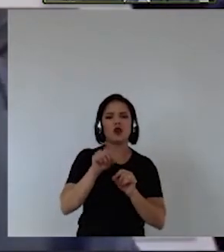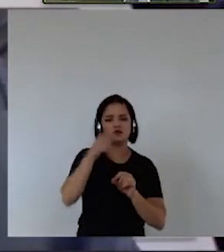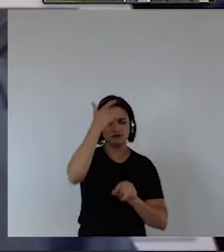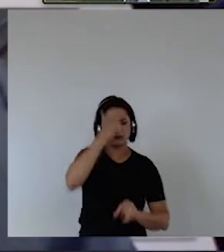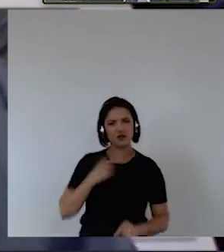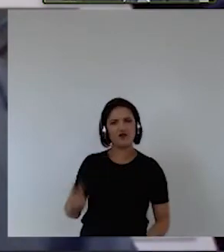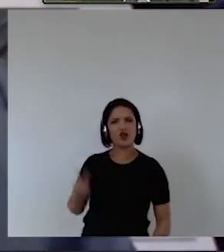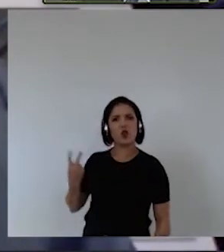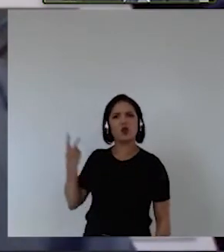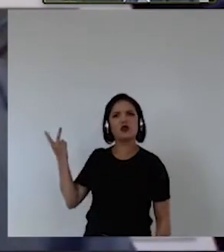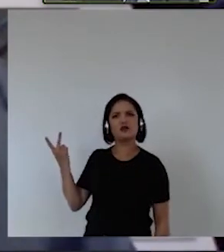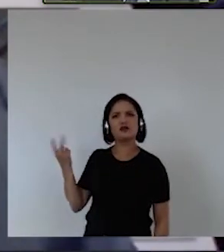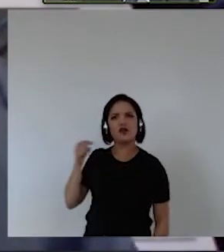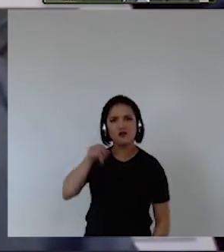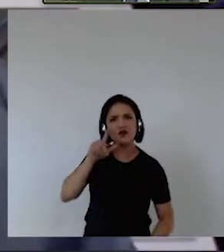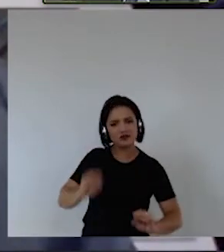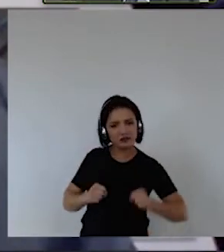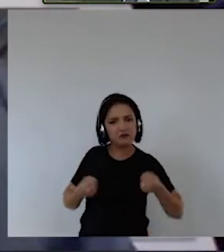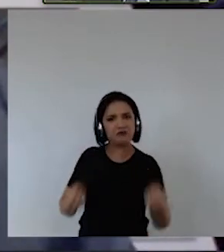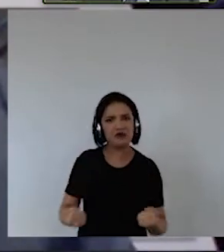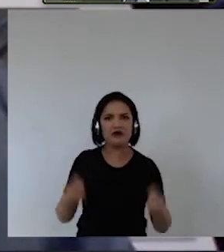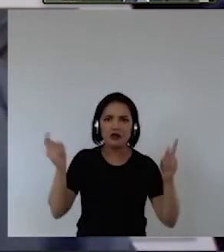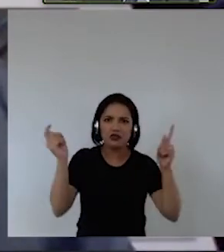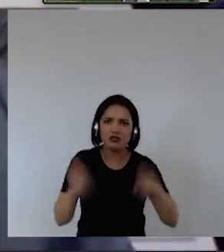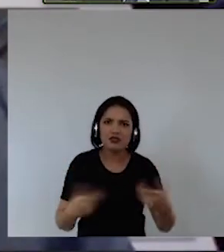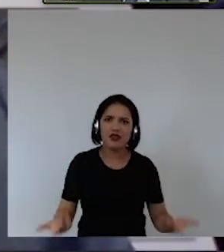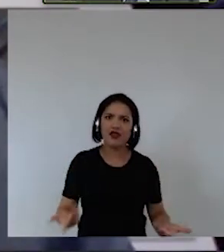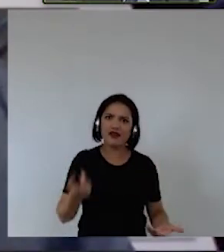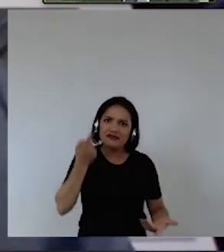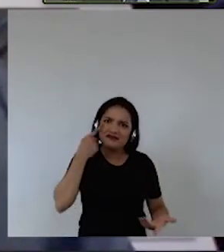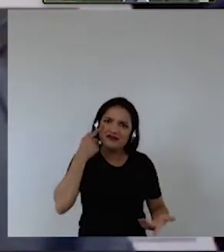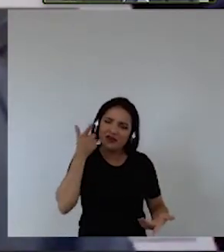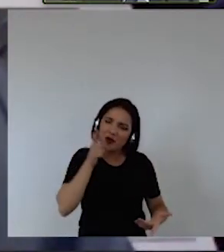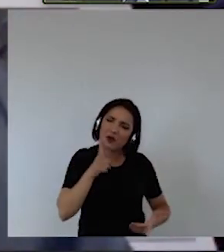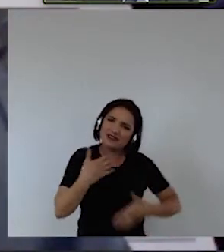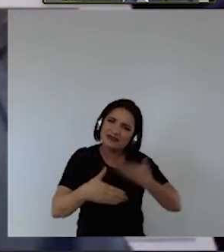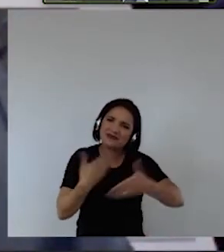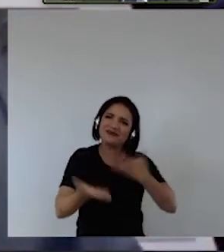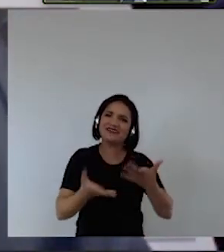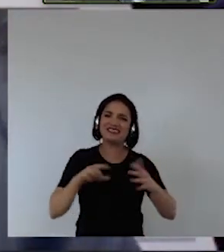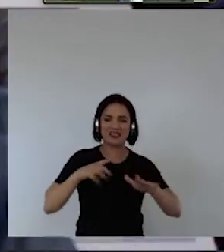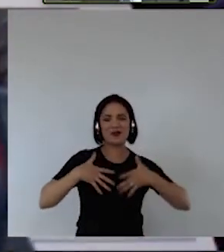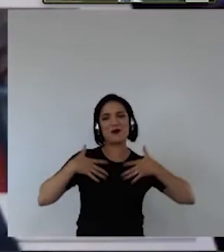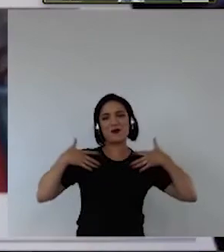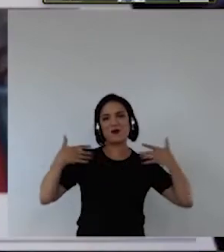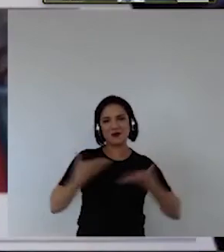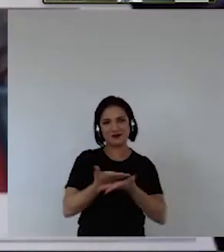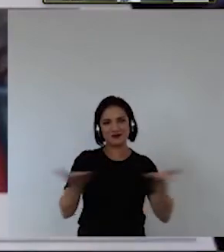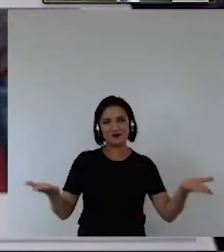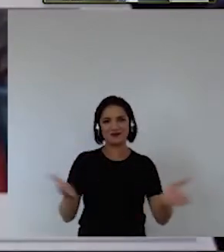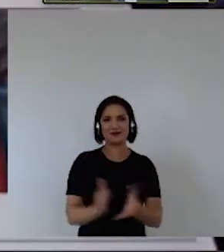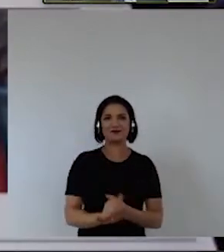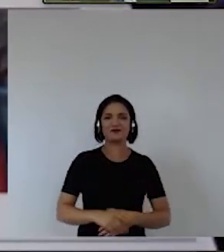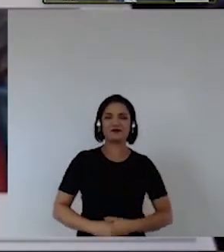valorizem, porque vocês são grandes. Olha o que vocês estão conseguindo construir. Tenho orgulho disso.